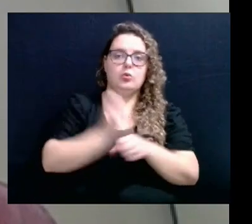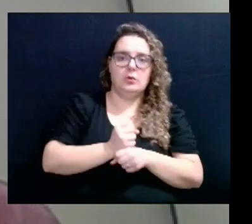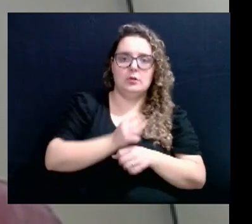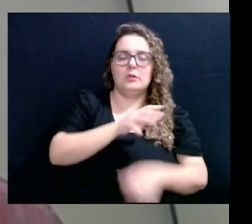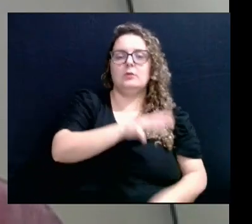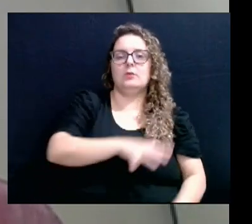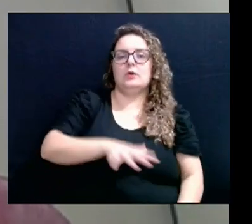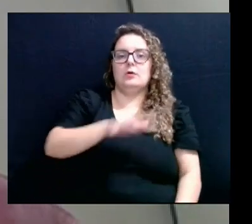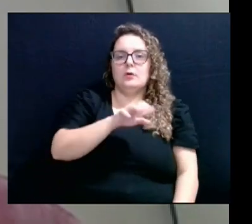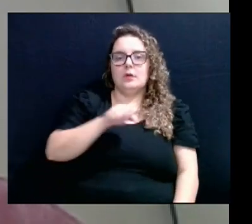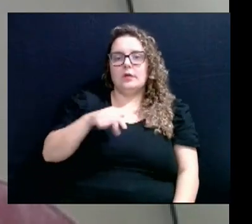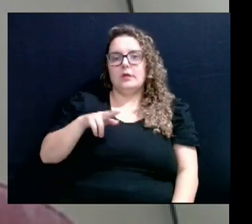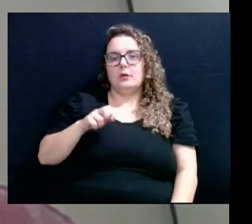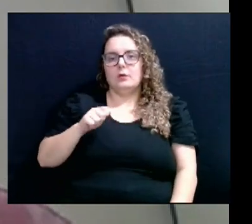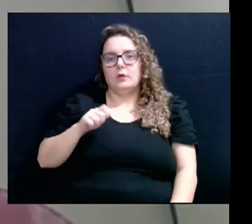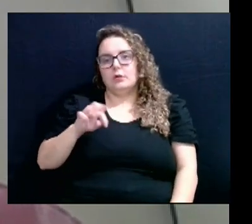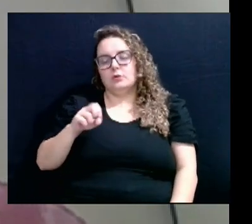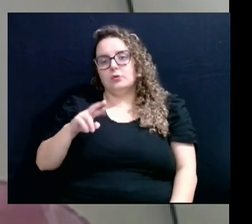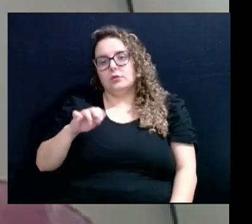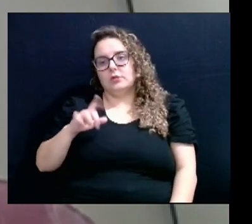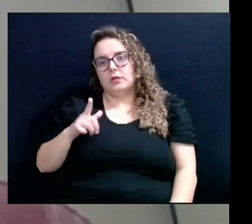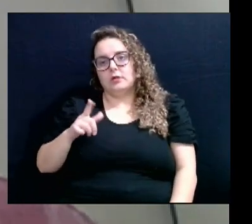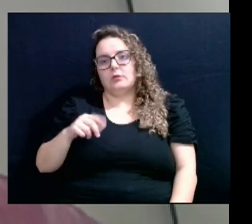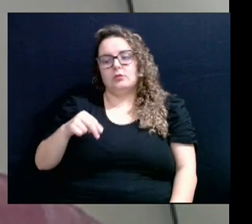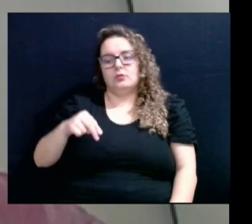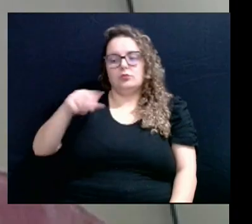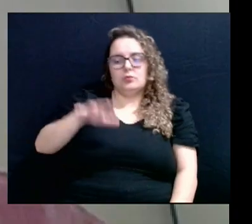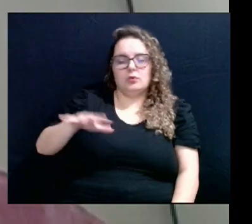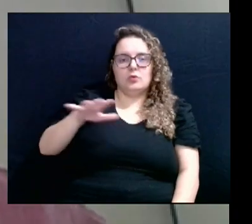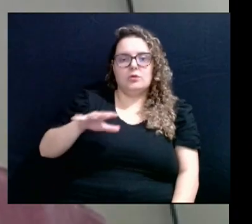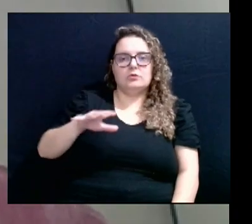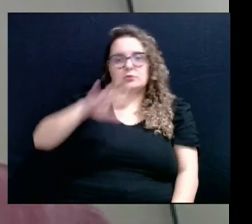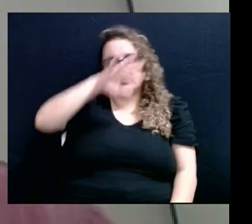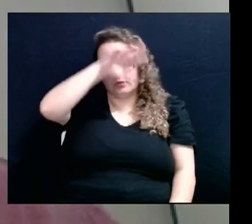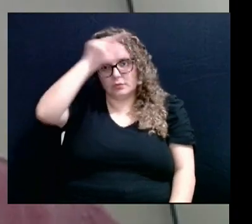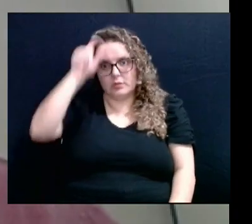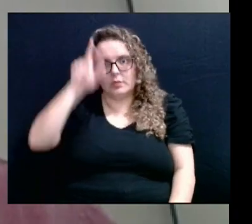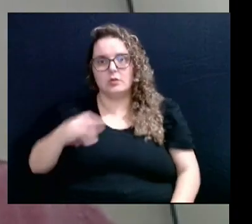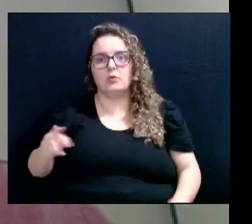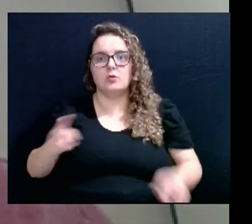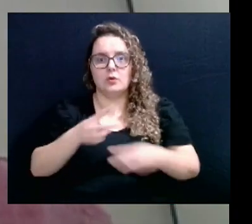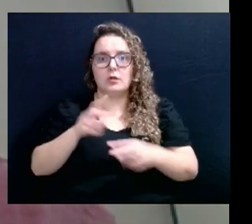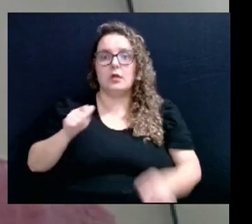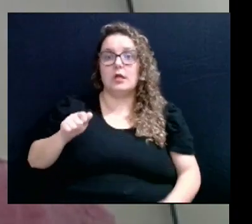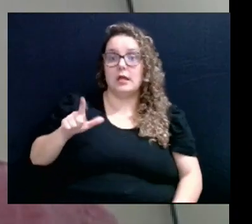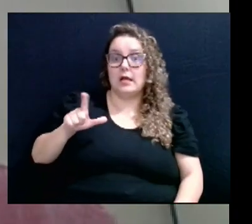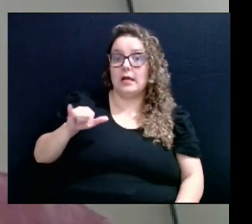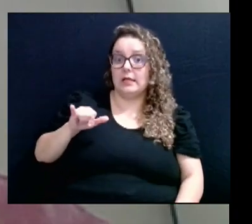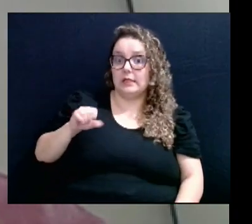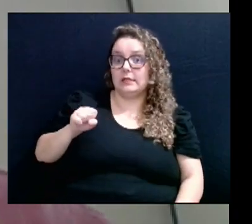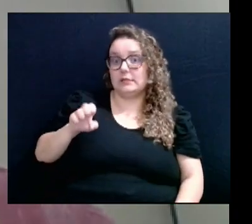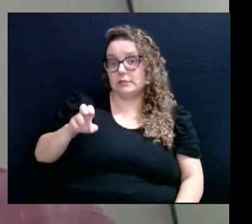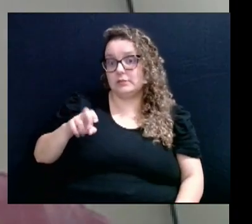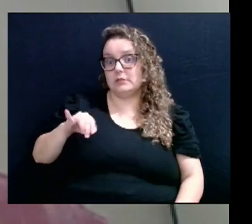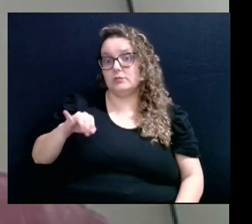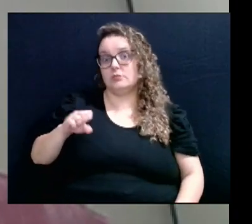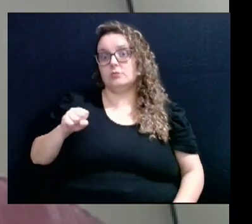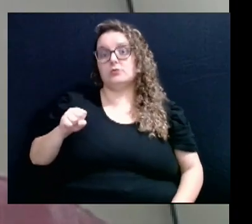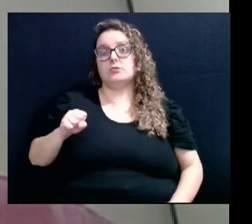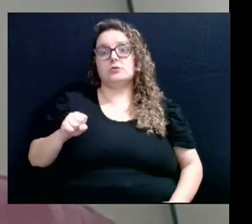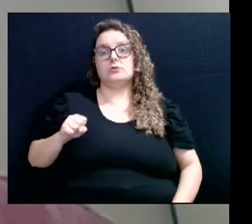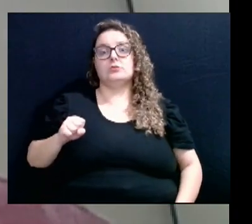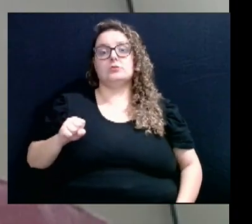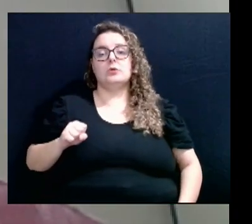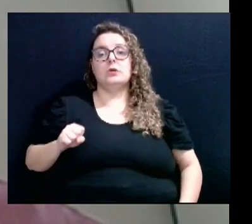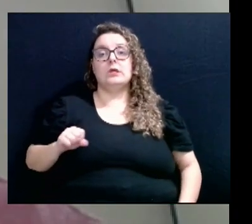equatorial, né, então no norte ali da região amazônica, que são os ventos alísios, e todo esse fluxo de